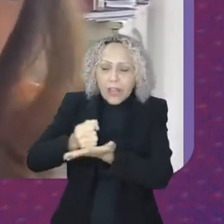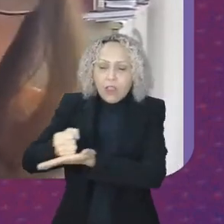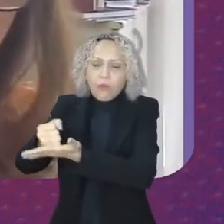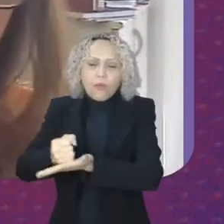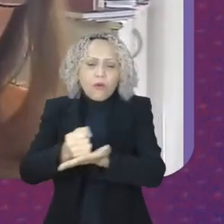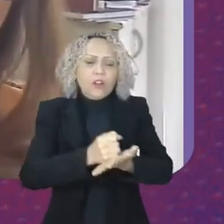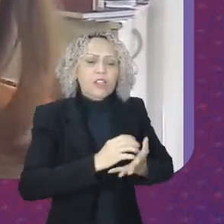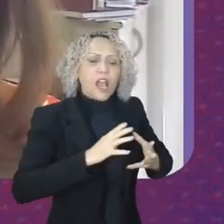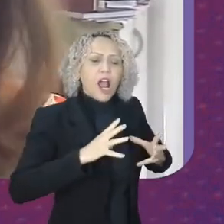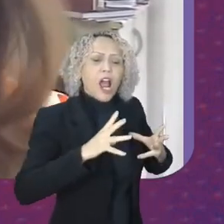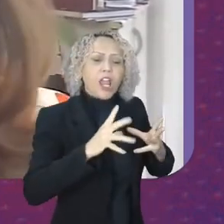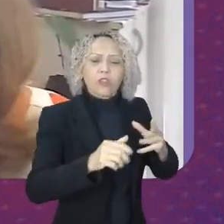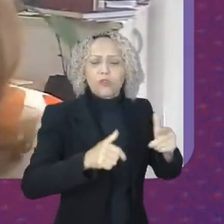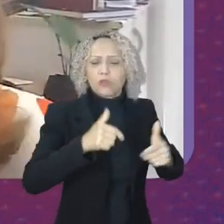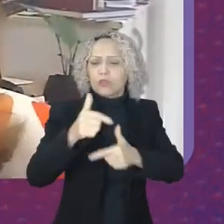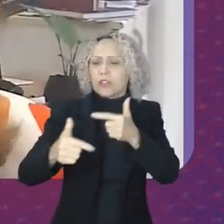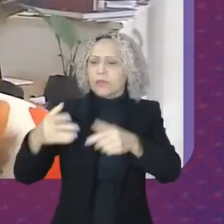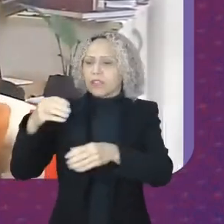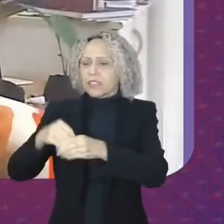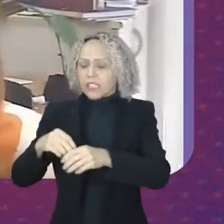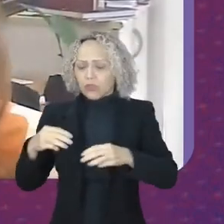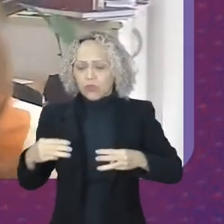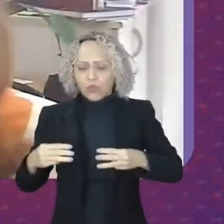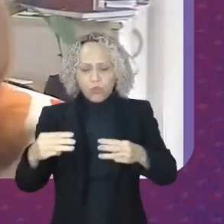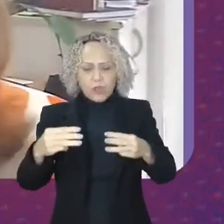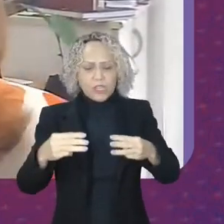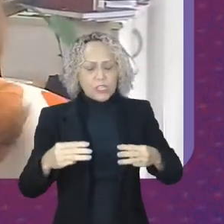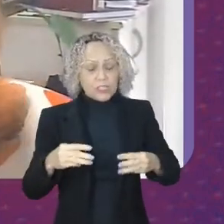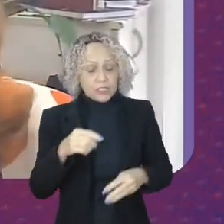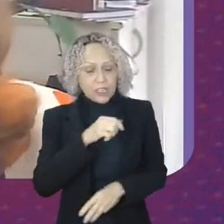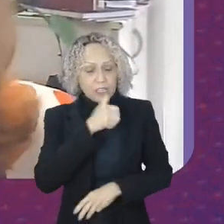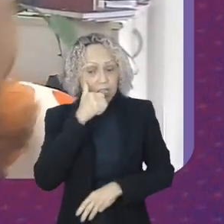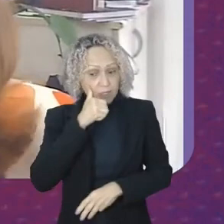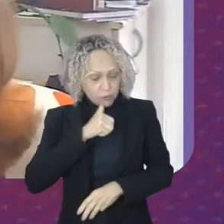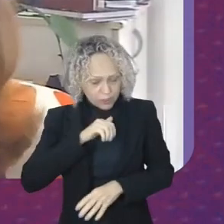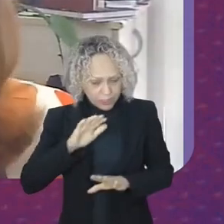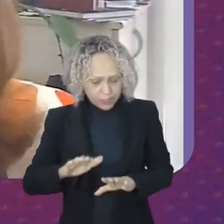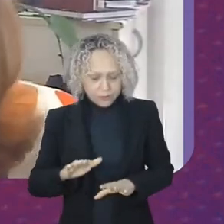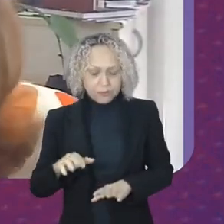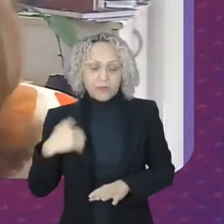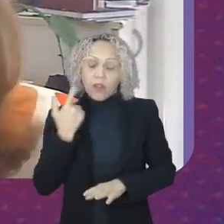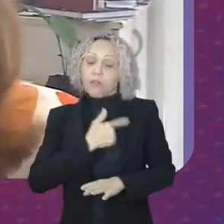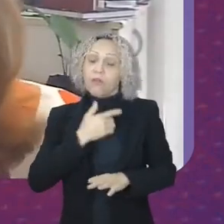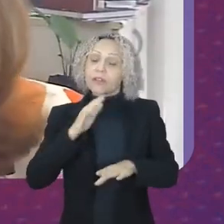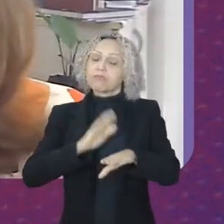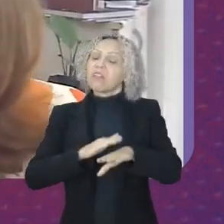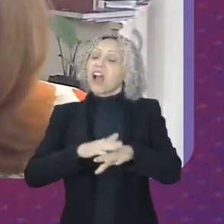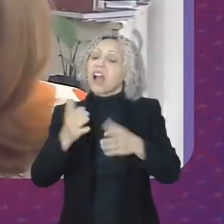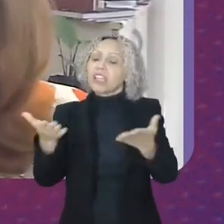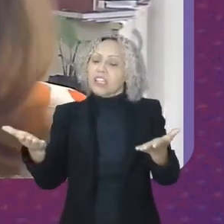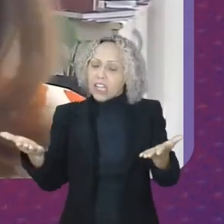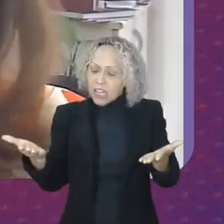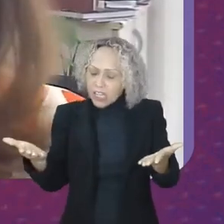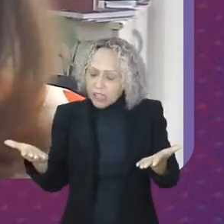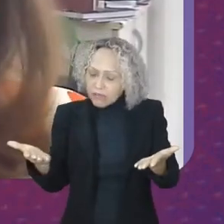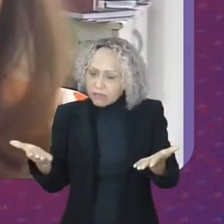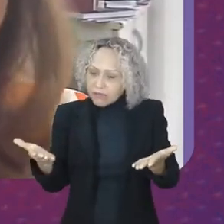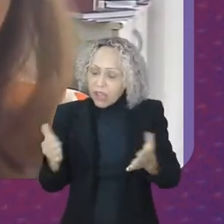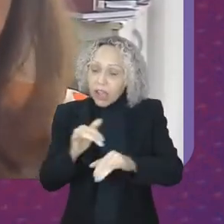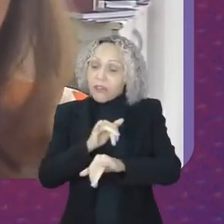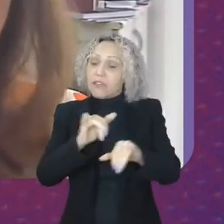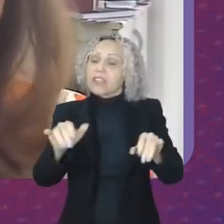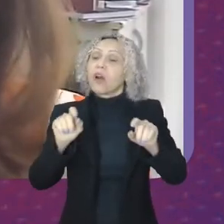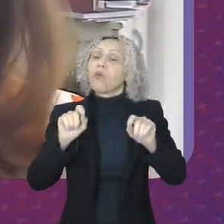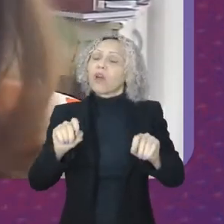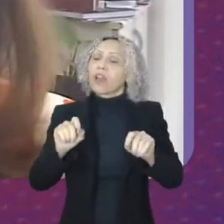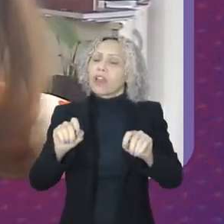ações do Ministério. E estamos aqui sempre à disposição para todas as companheiras e os companheiros que querem debater